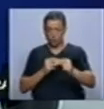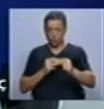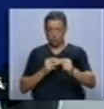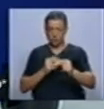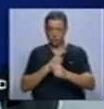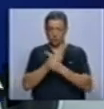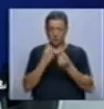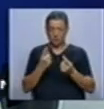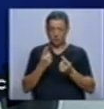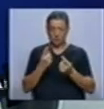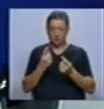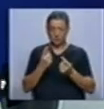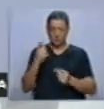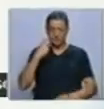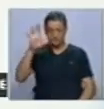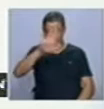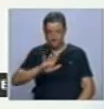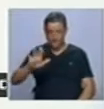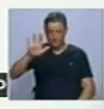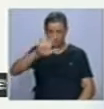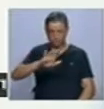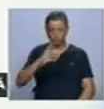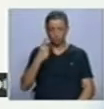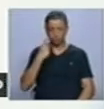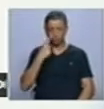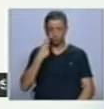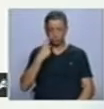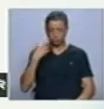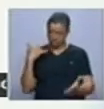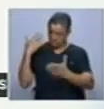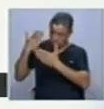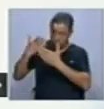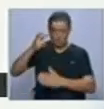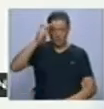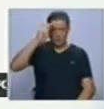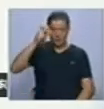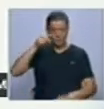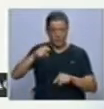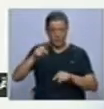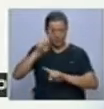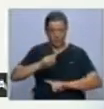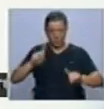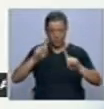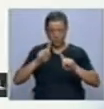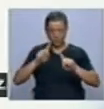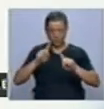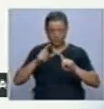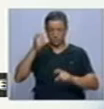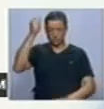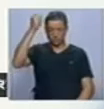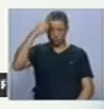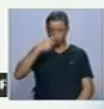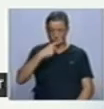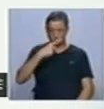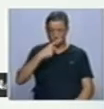de seguida são imagens que já conhecemos há já alguns anos. Não é bem esta? Vamos então começar por esta história.